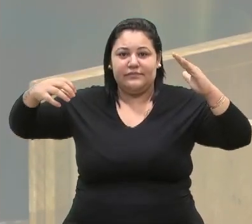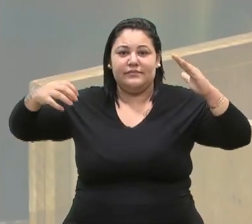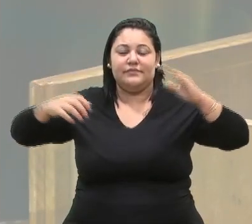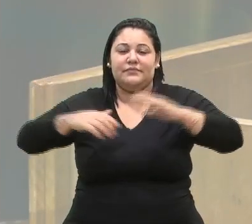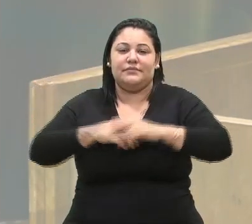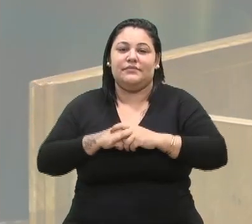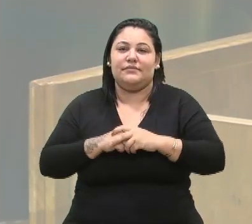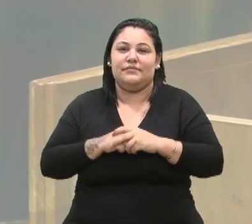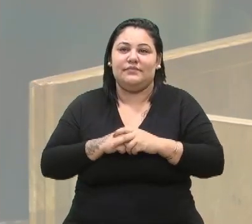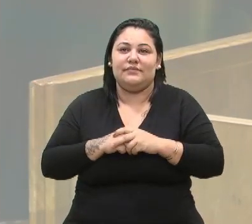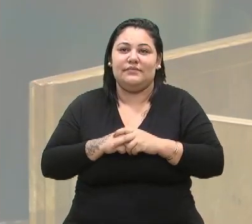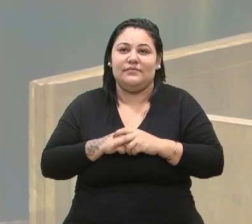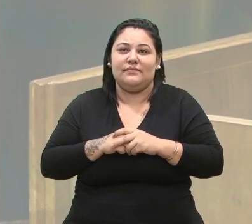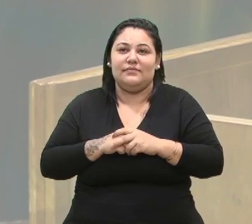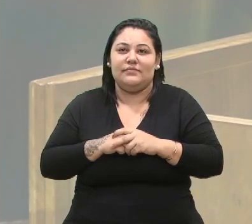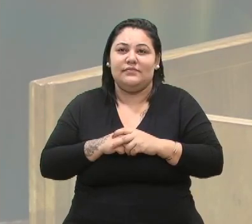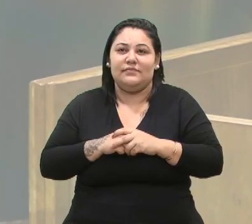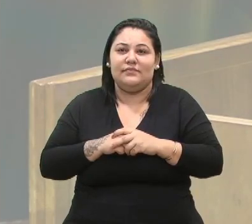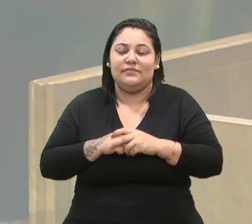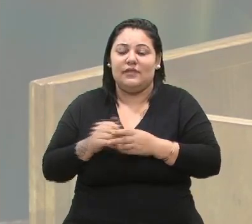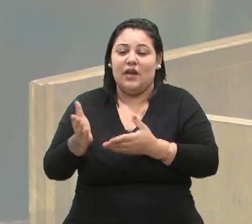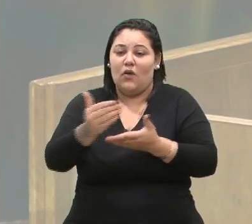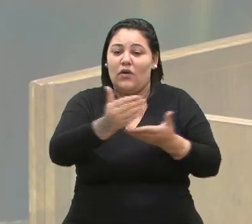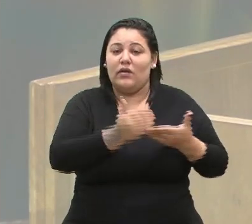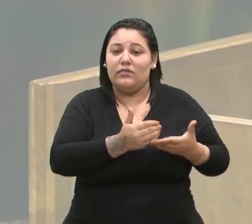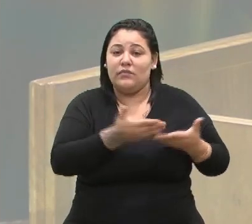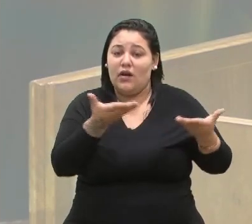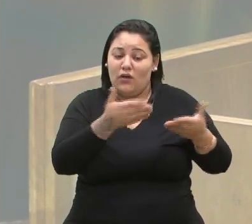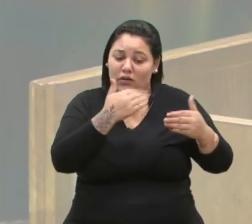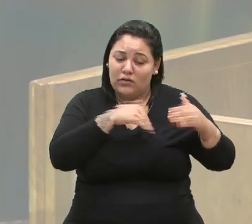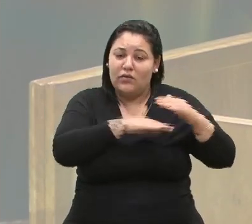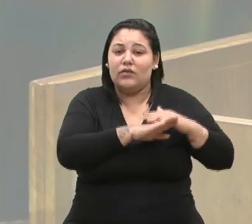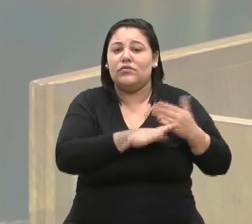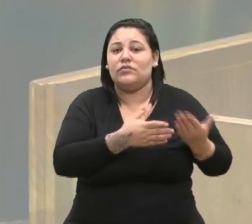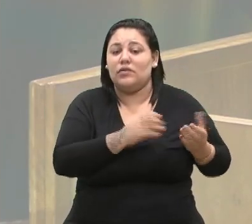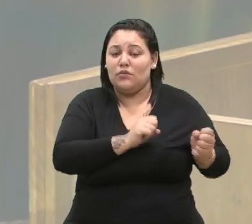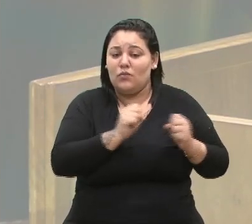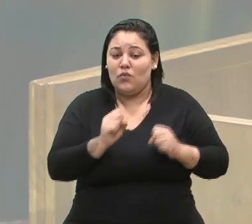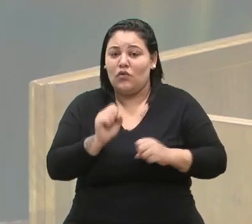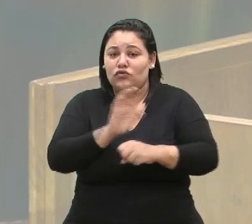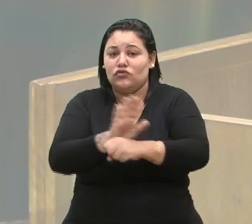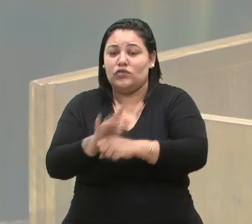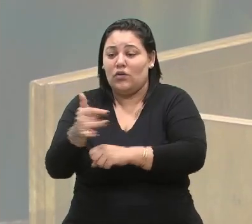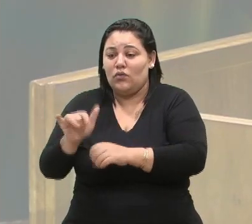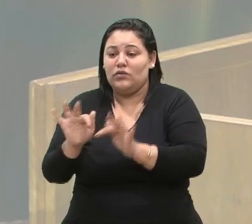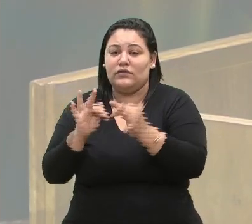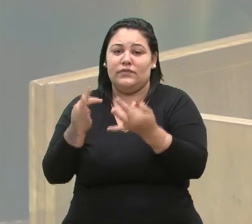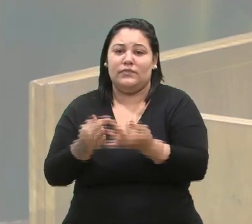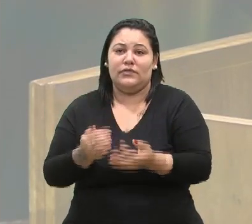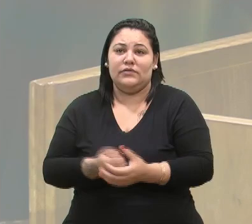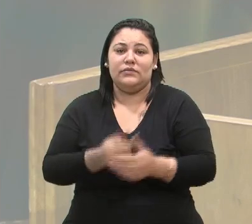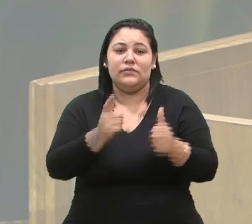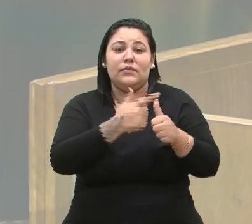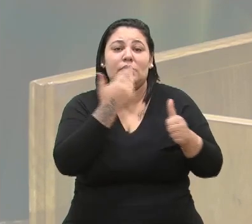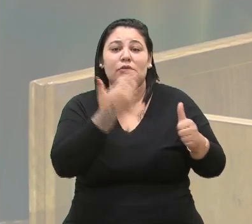Onde a habitação foi lá, recolheu e está no banco e pode servir outras famílias. O primeiro que pediu